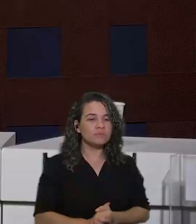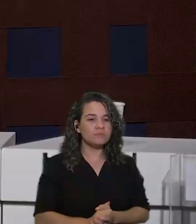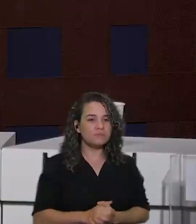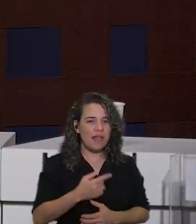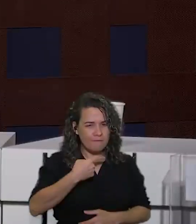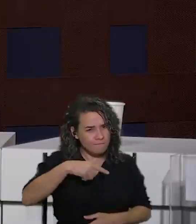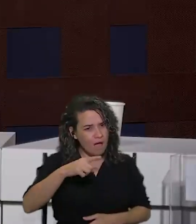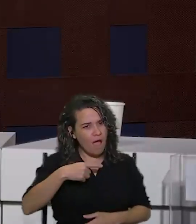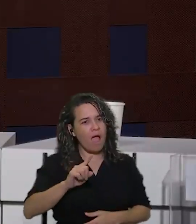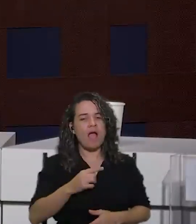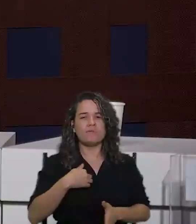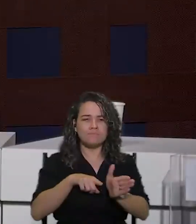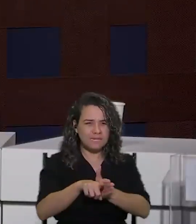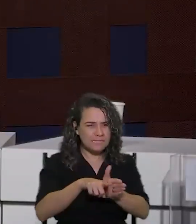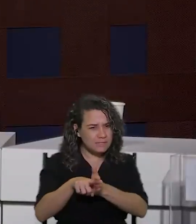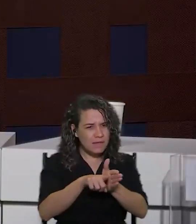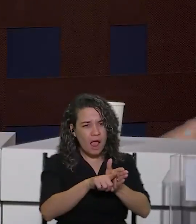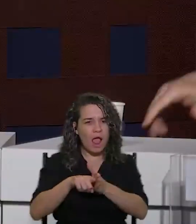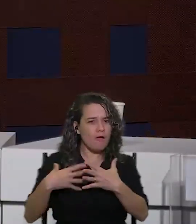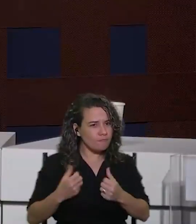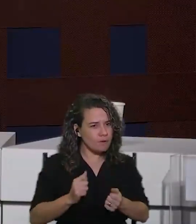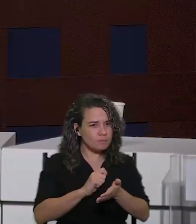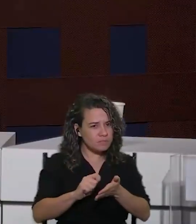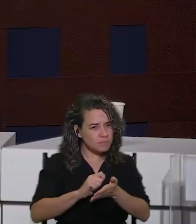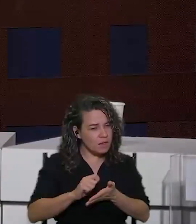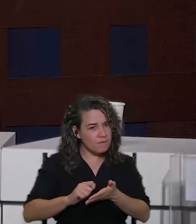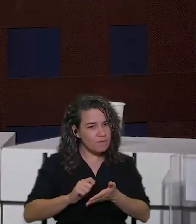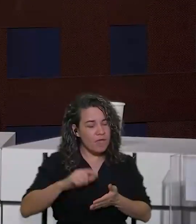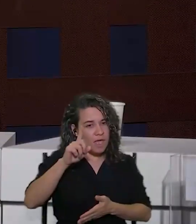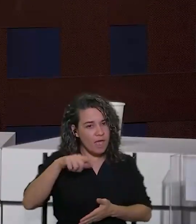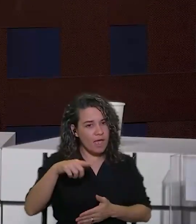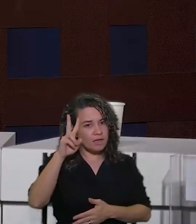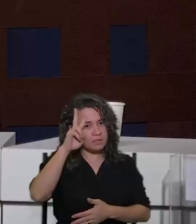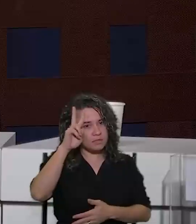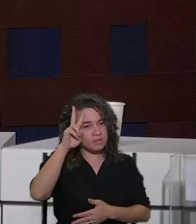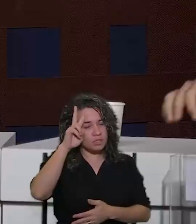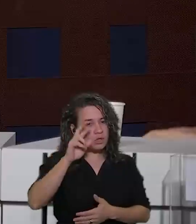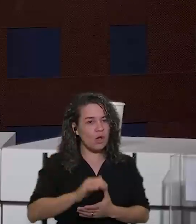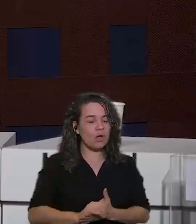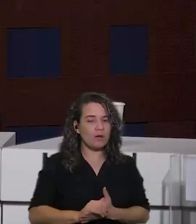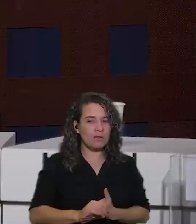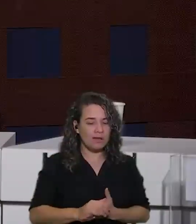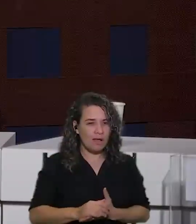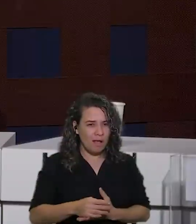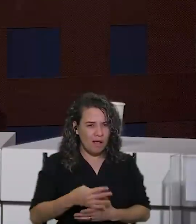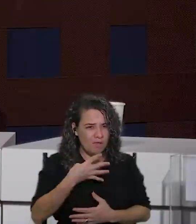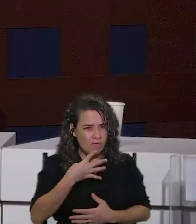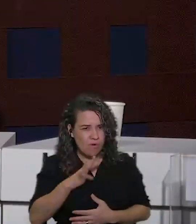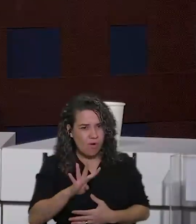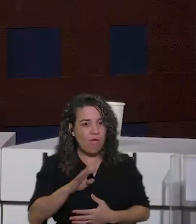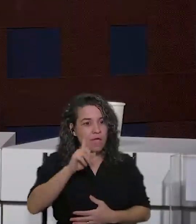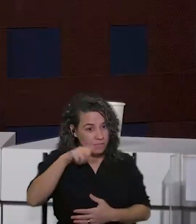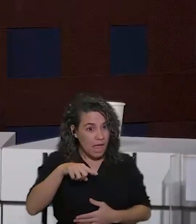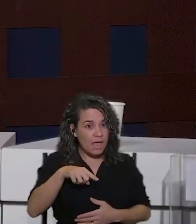pesquisar, vamos trazer isso, porque essa história que você não conhece também é a história da cidade, é também a história do seu